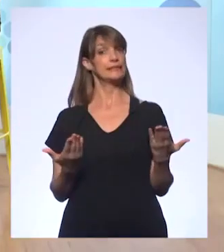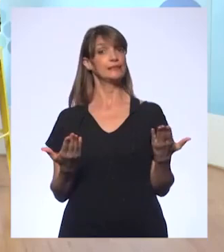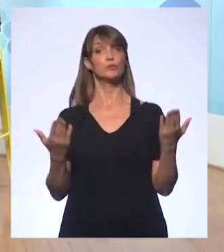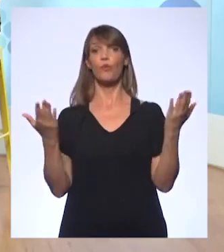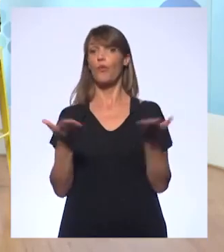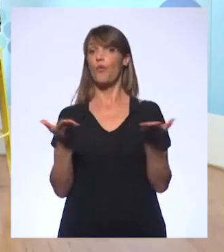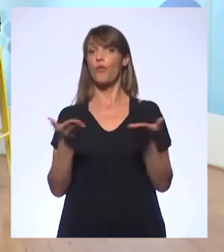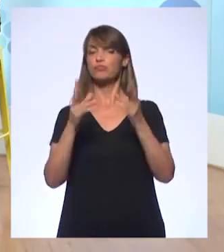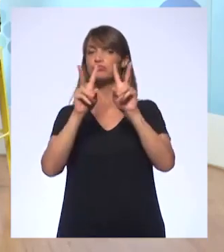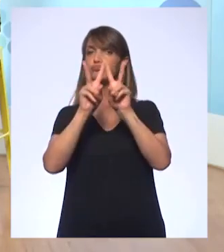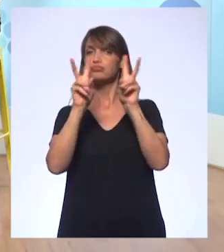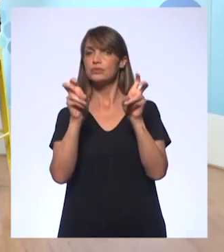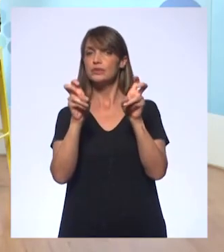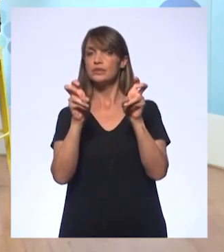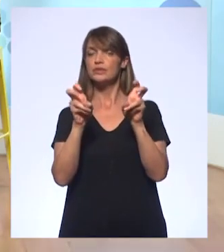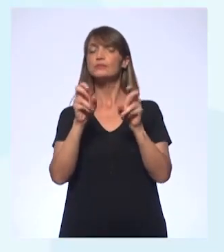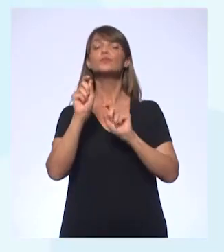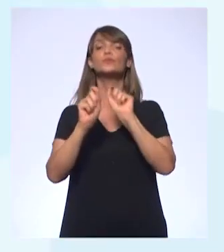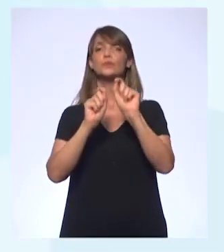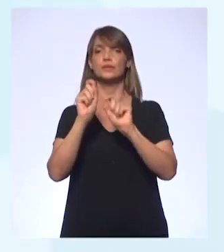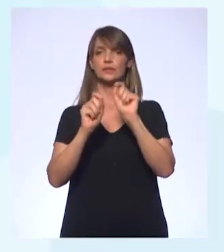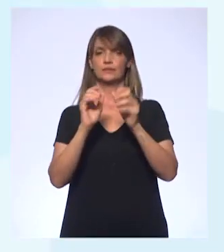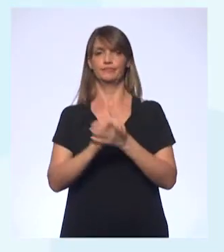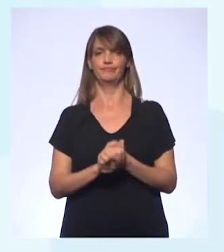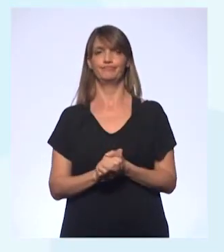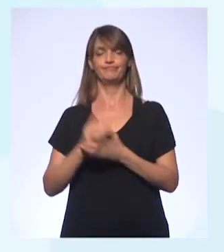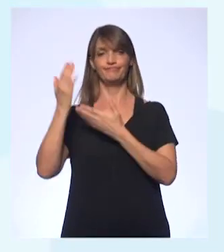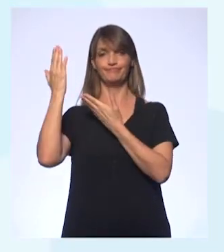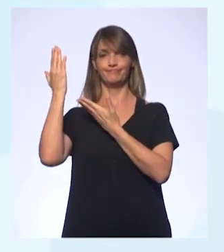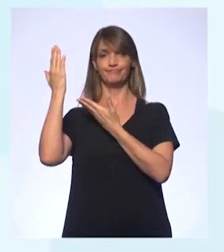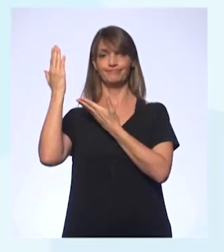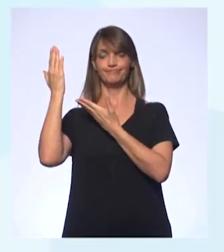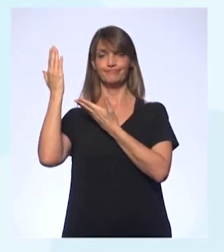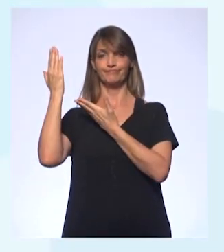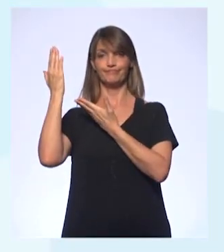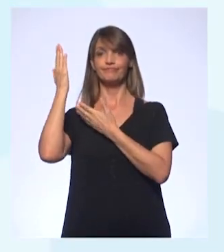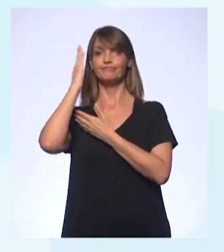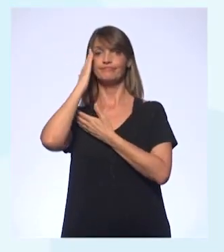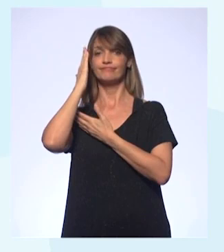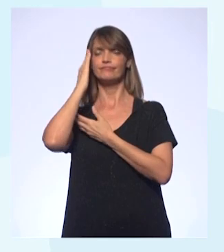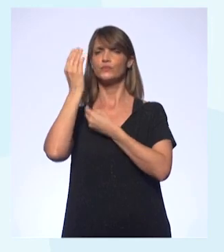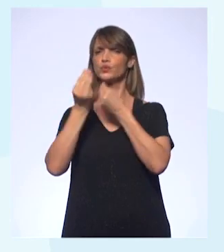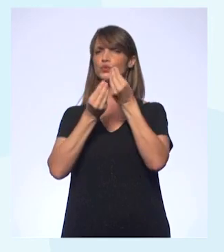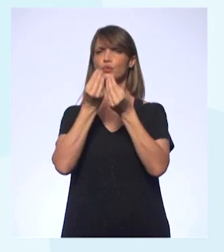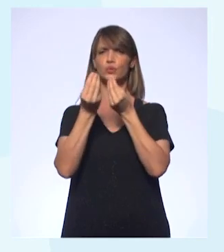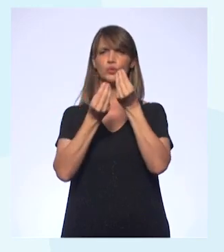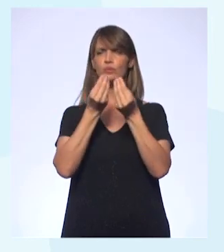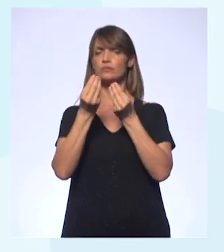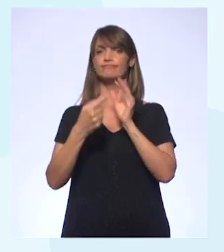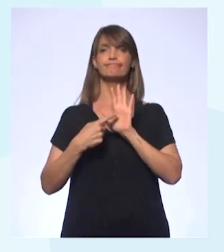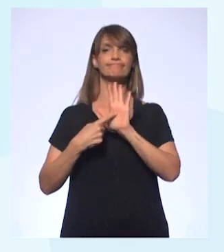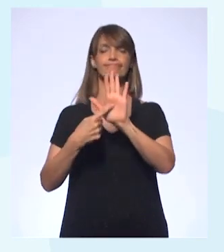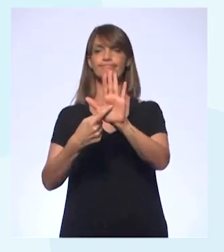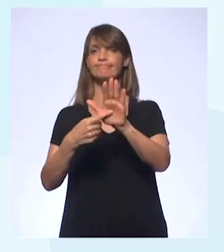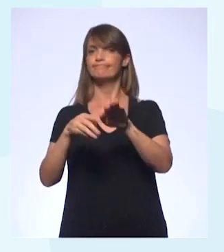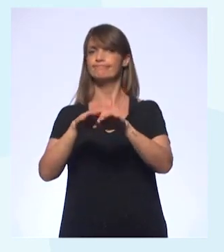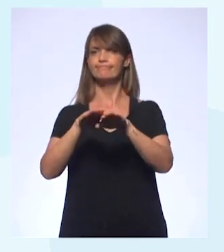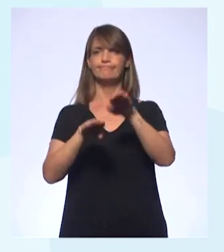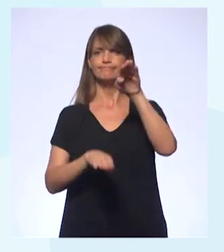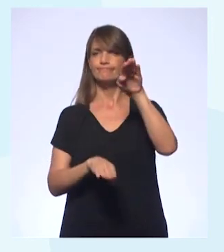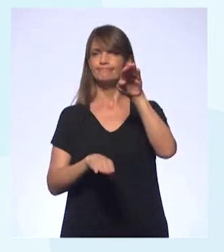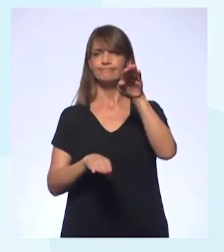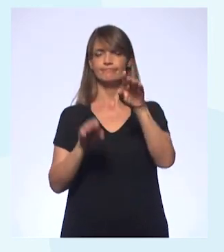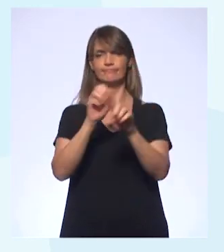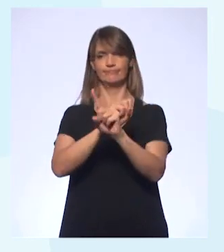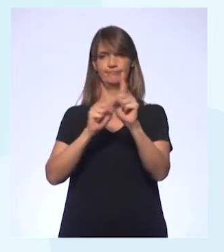sobre a seguinte habilidade: reconhecer e analisar formas de manifestações da desigualdade